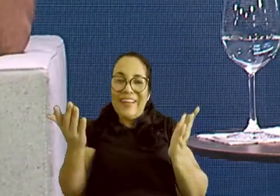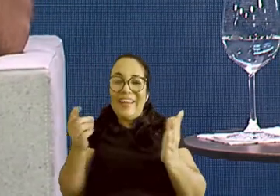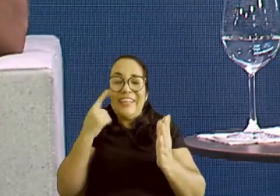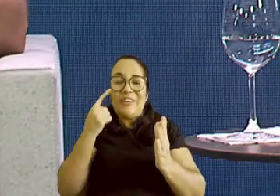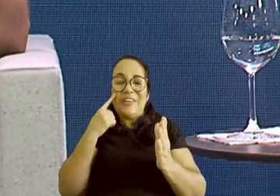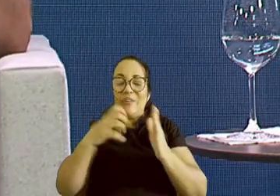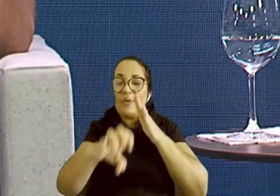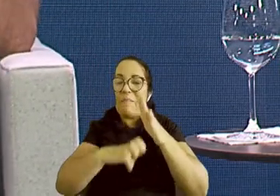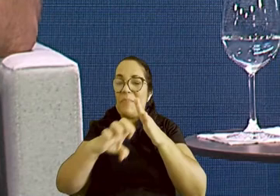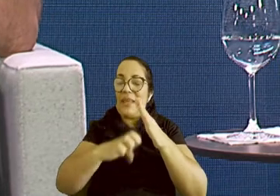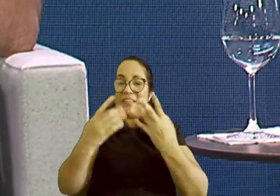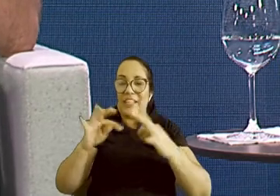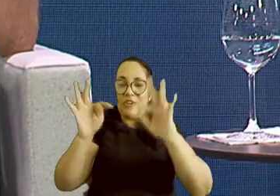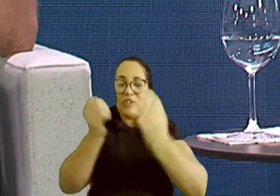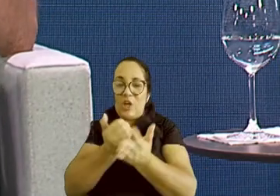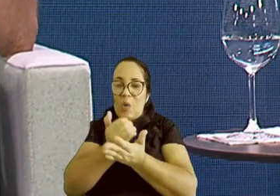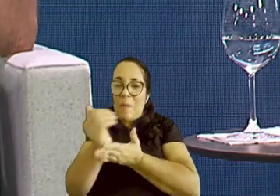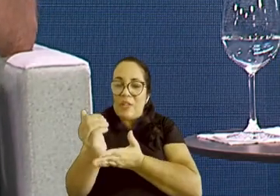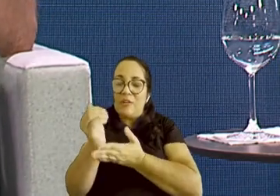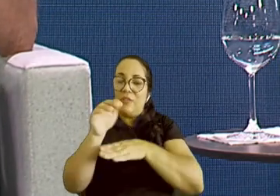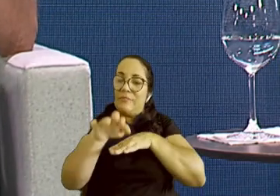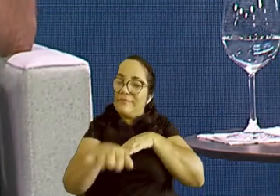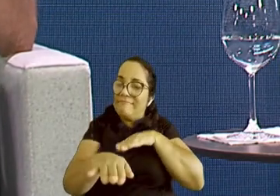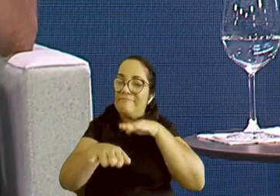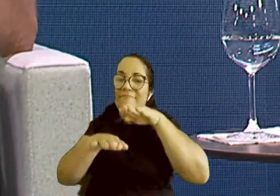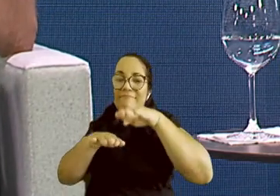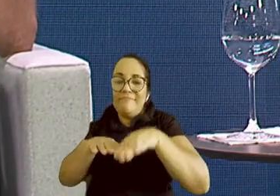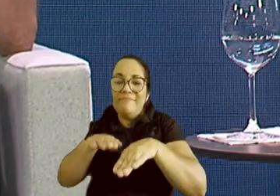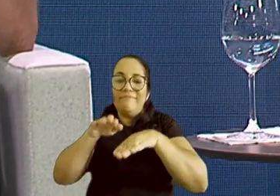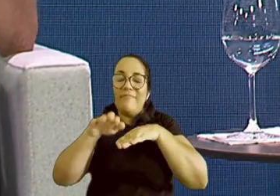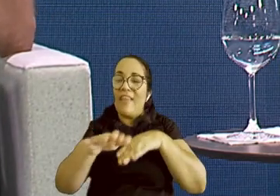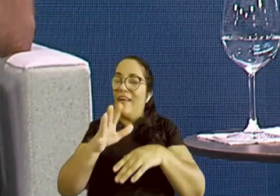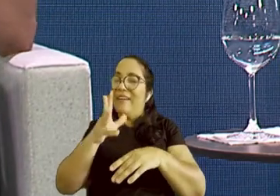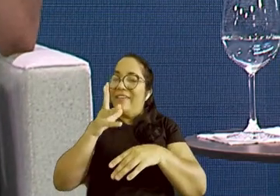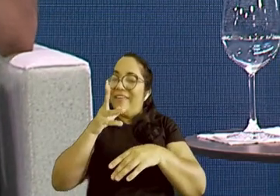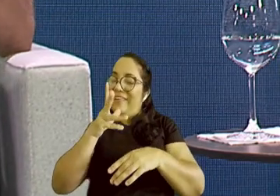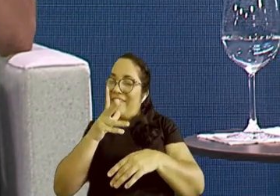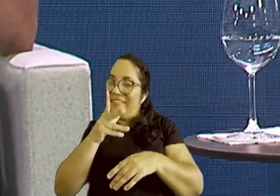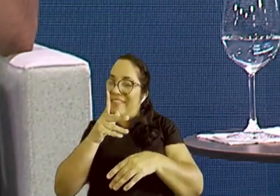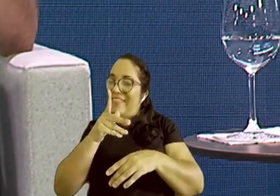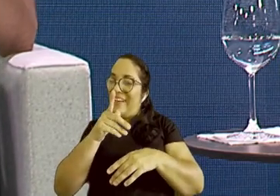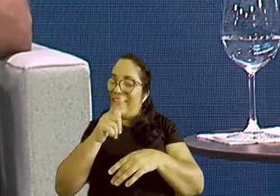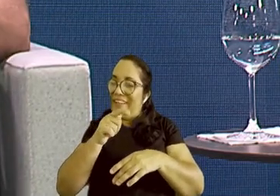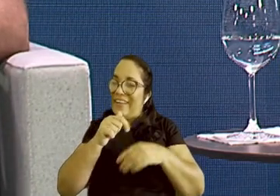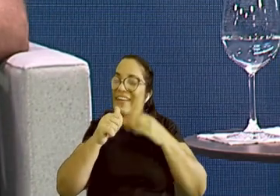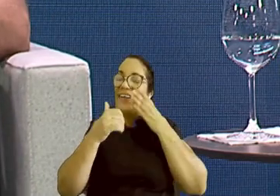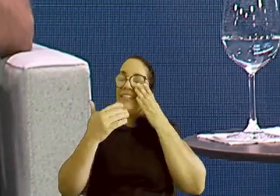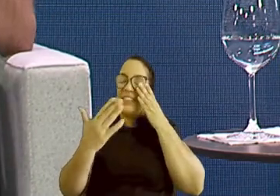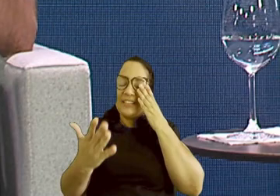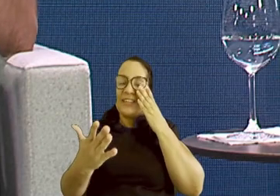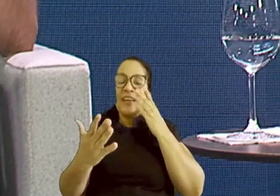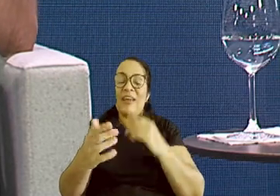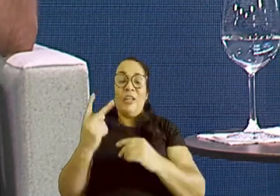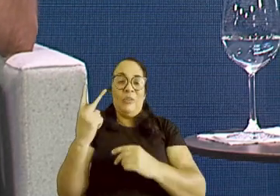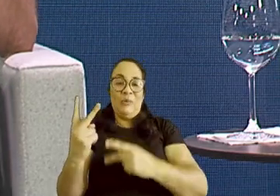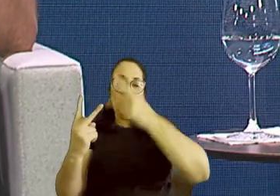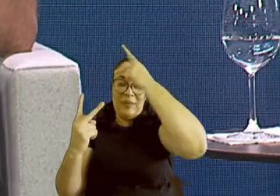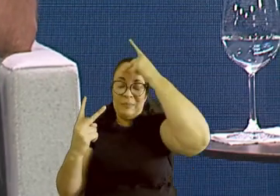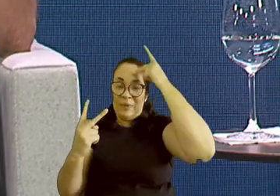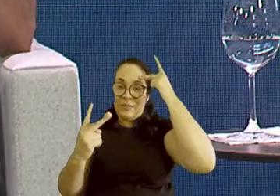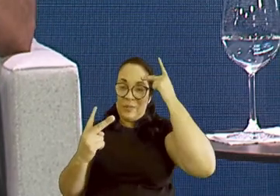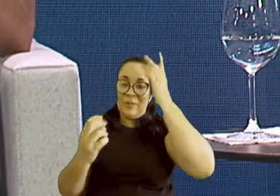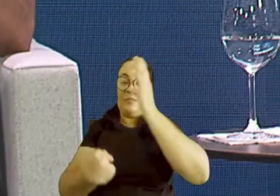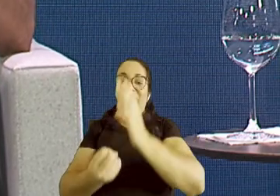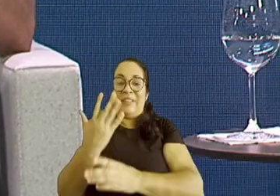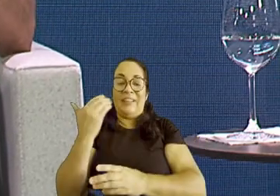com visse na garagem mas pô eram dois fundadores se juntaram e eu acho que a gente tem que